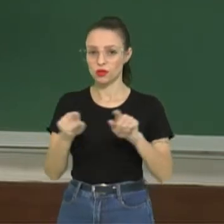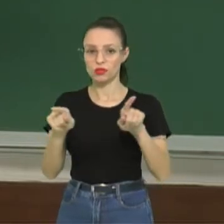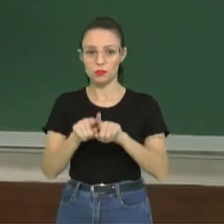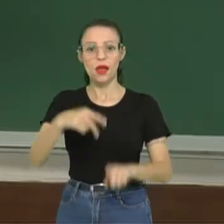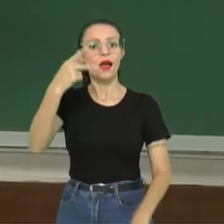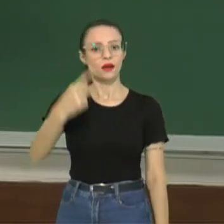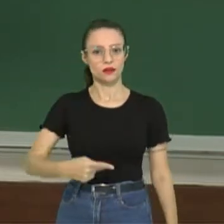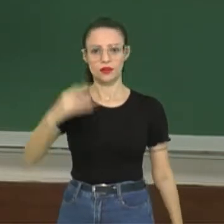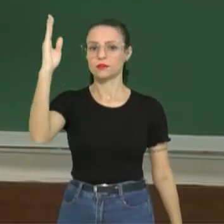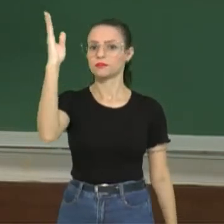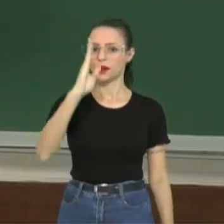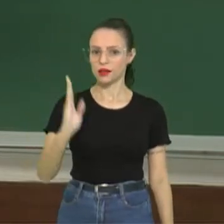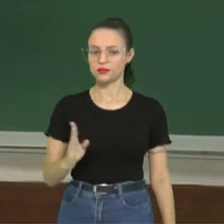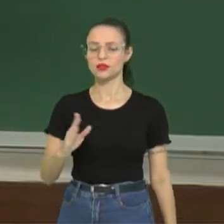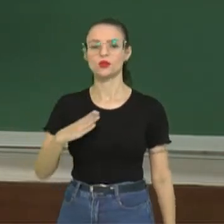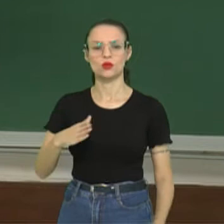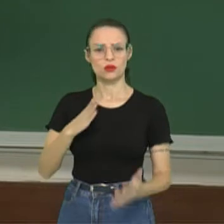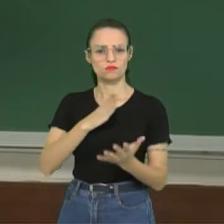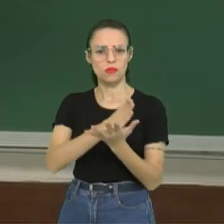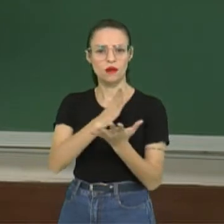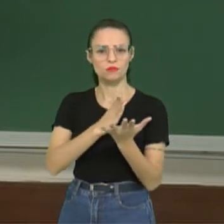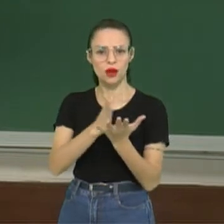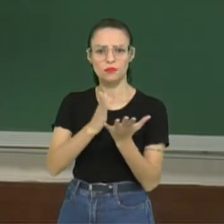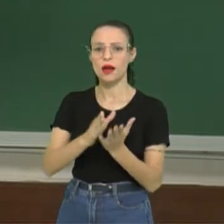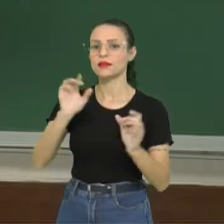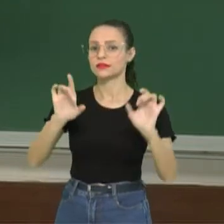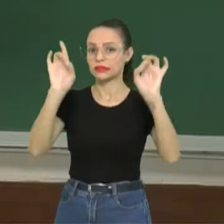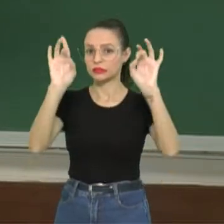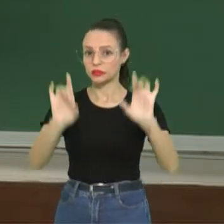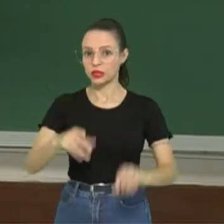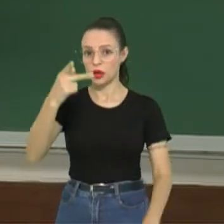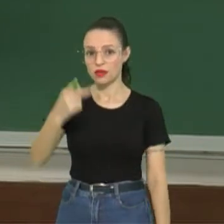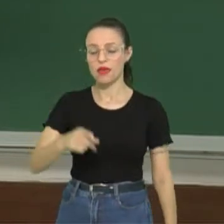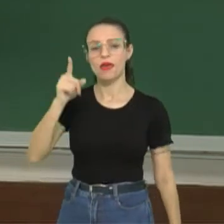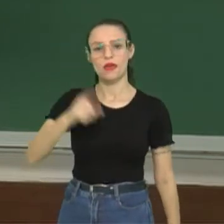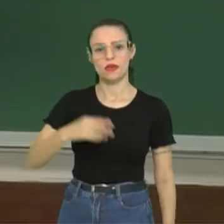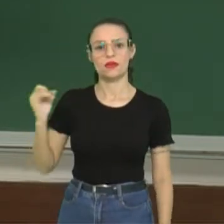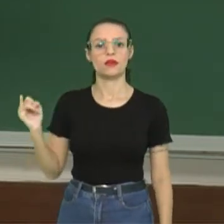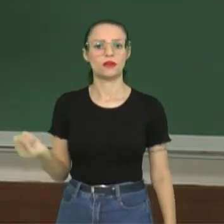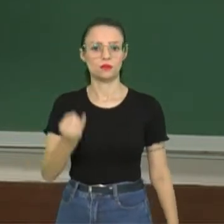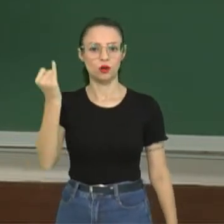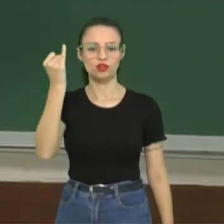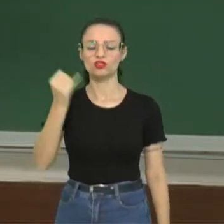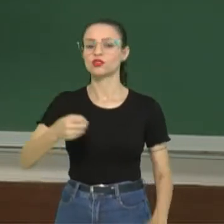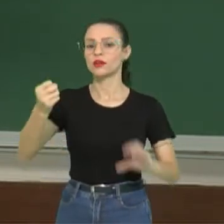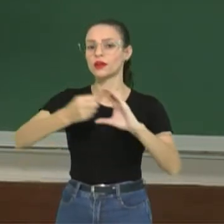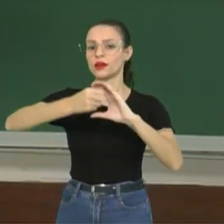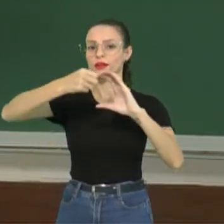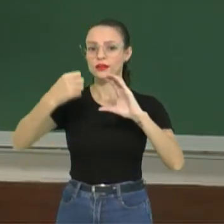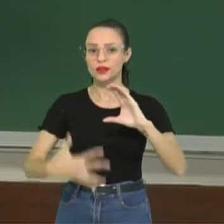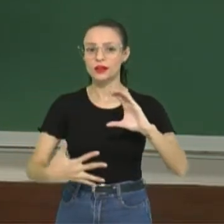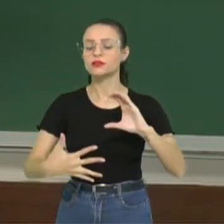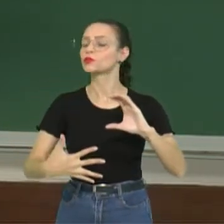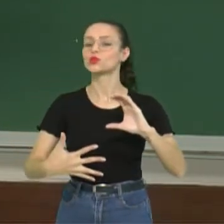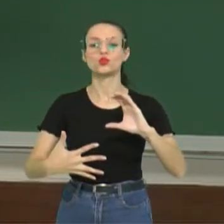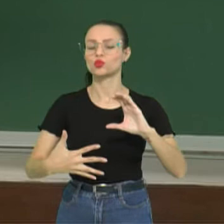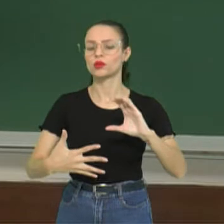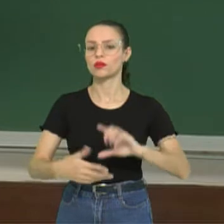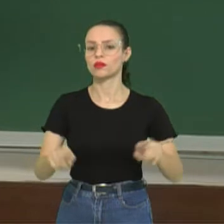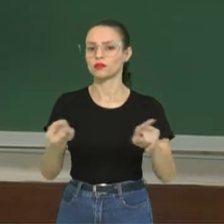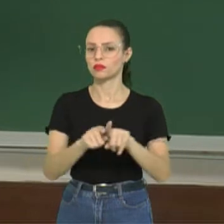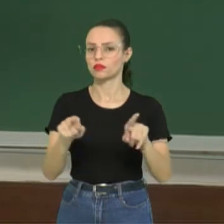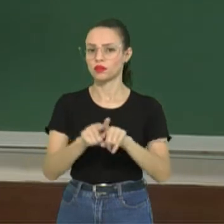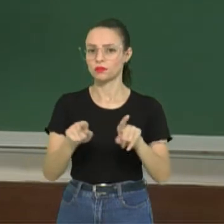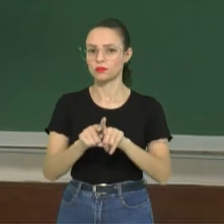e me nobrasil uma corrente aqui em especial é muito importante ela característica caracteriza